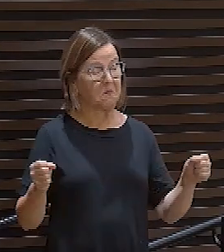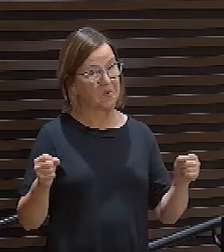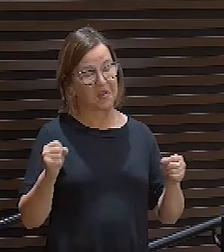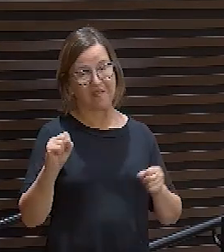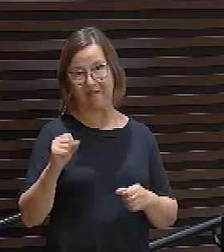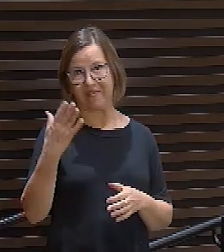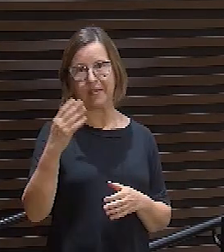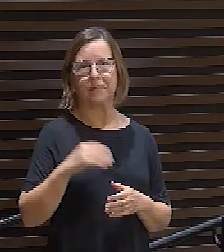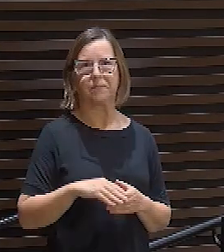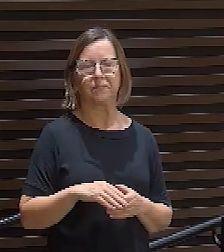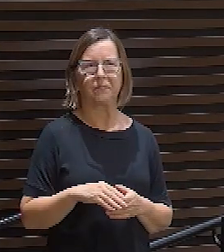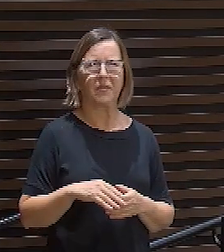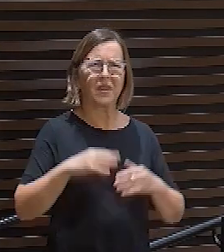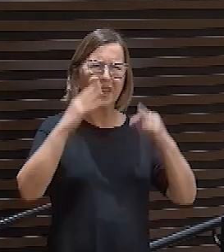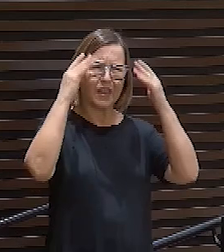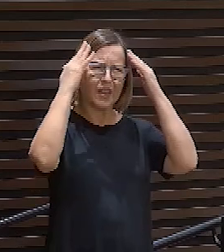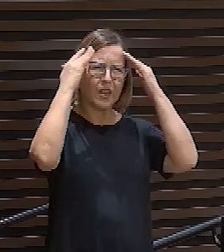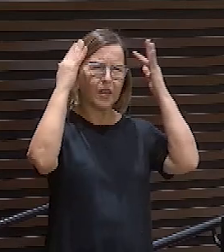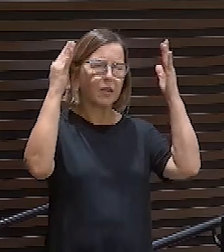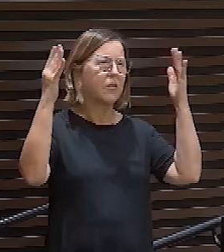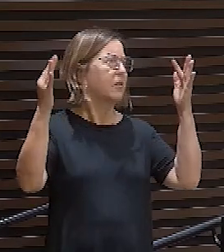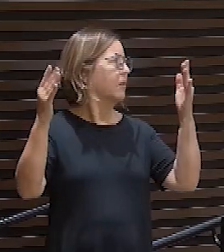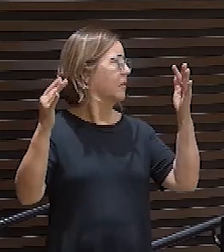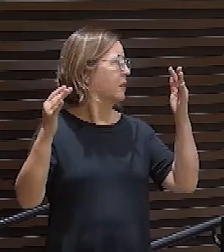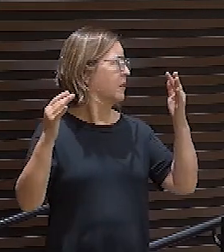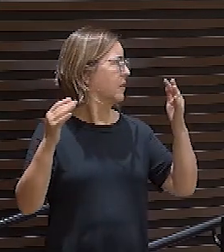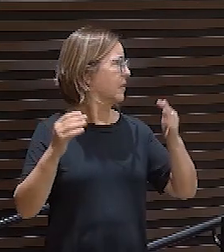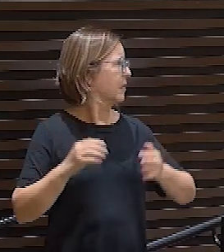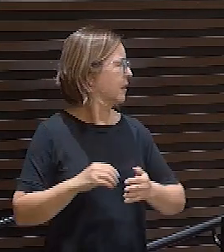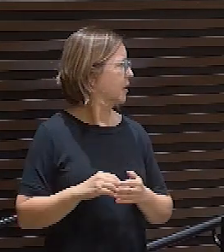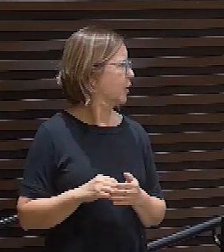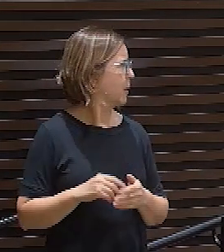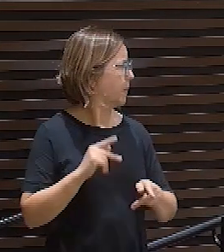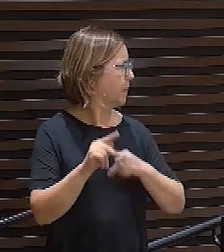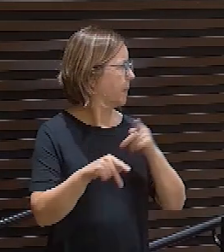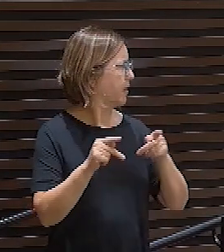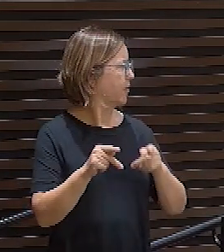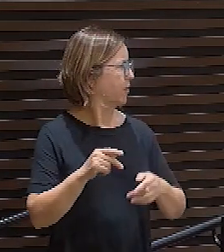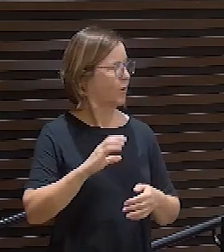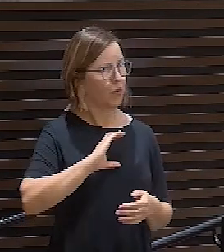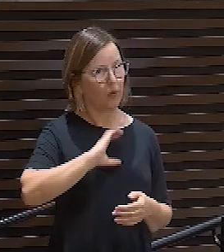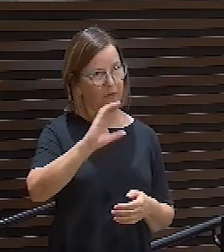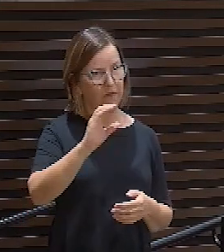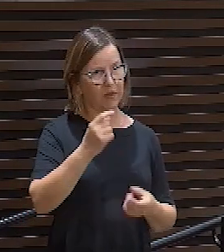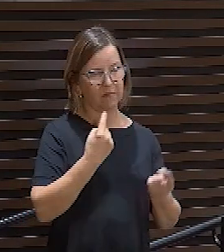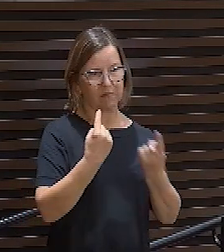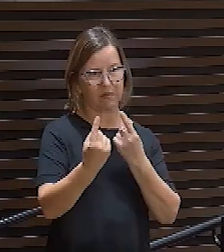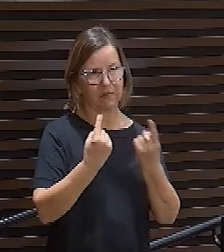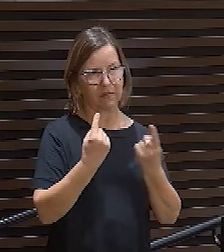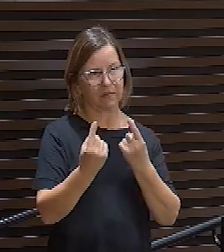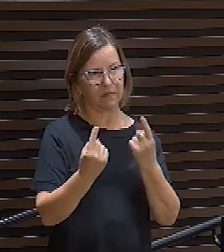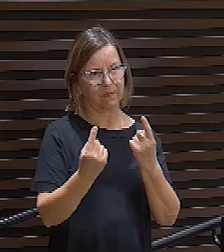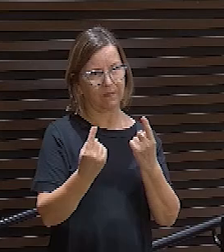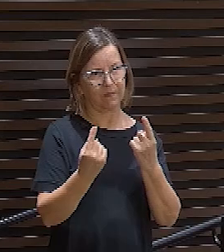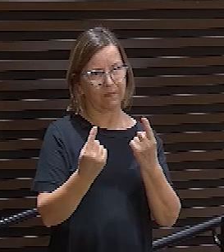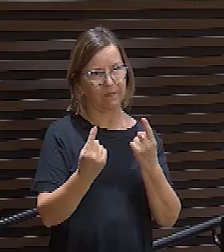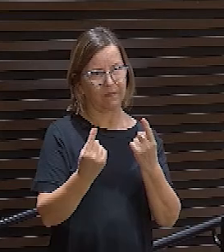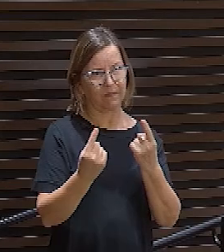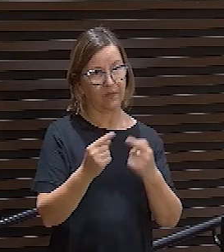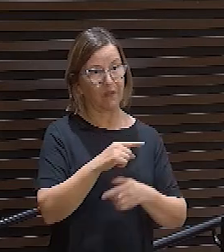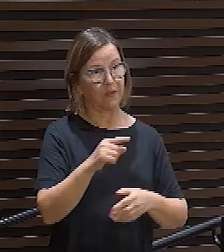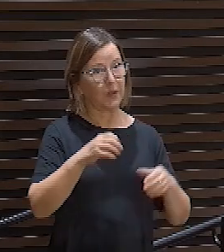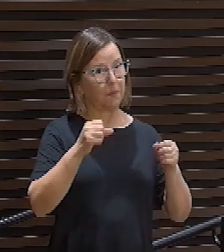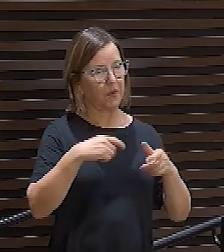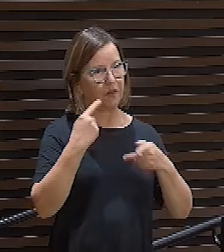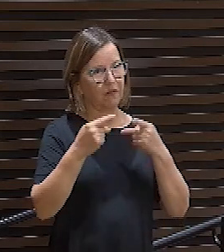assim, imagine um corpo interconectado de pessoas que confiam umas nas outras. Você pode falar